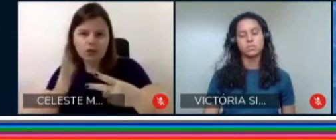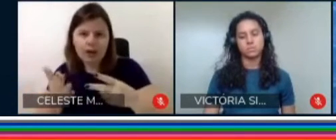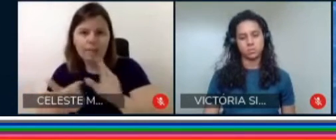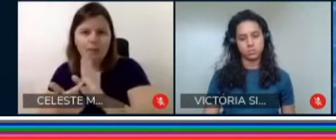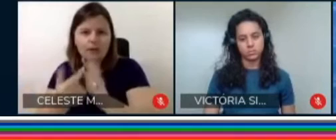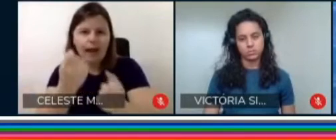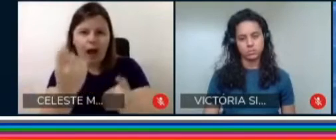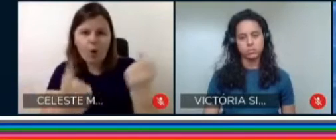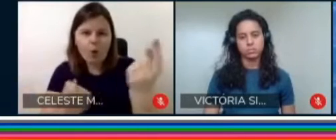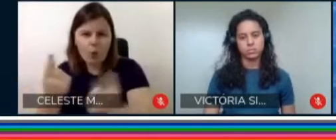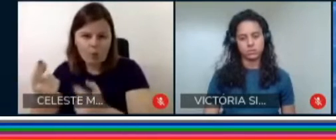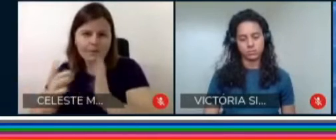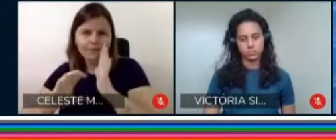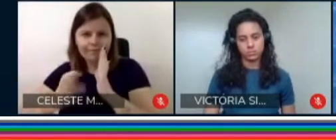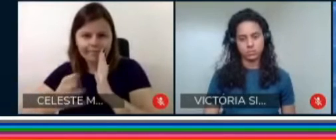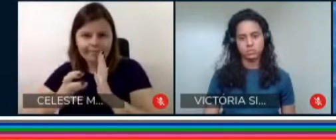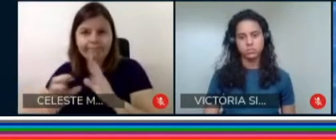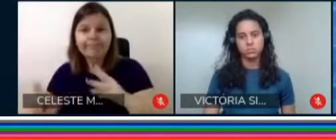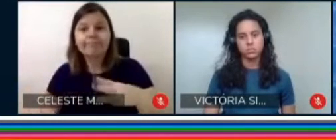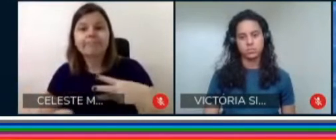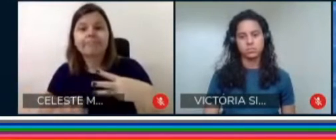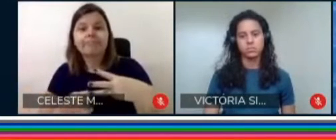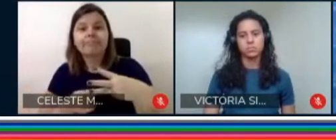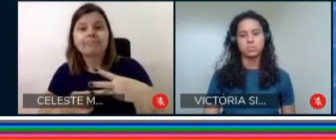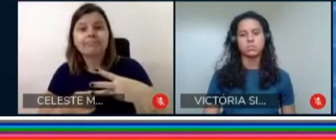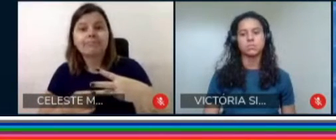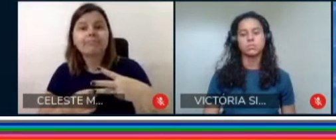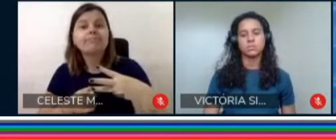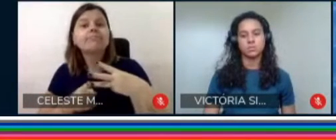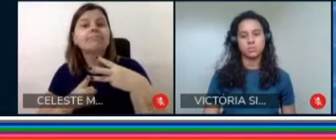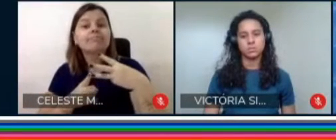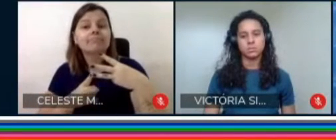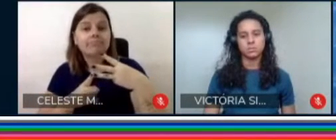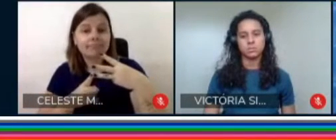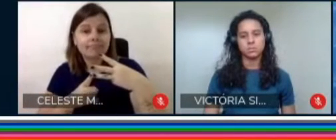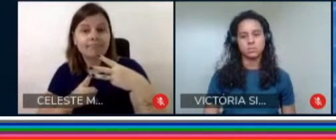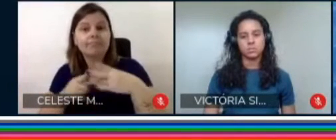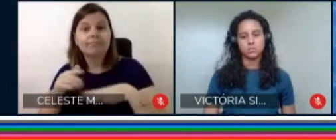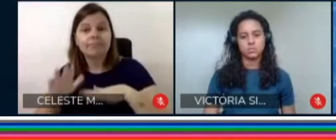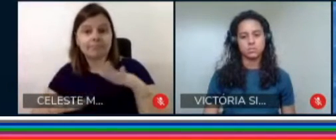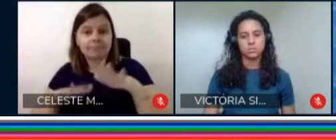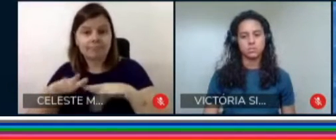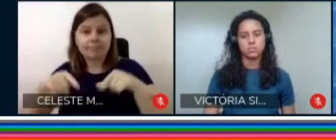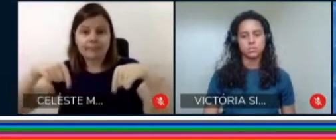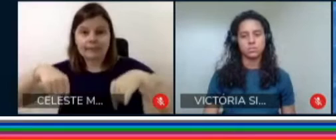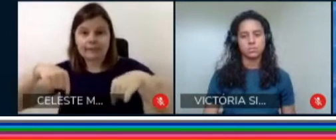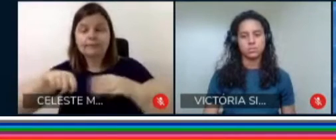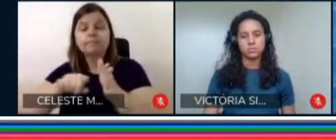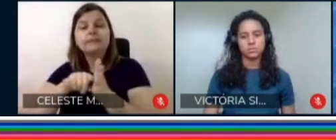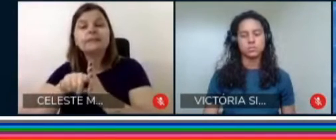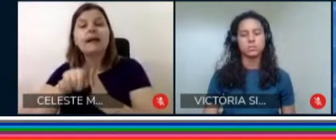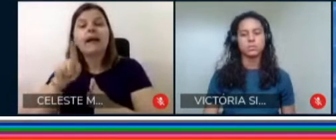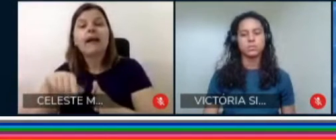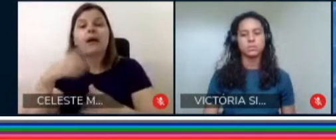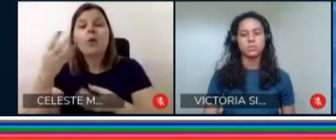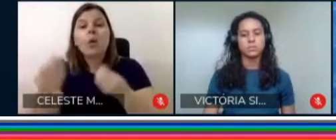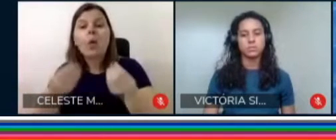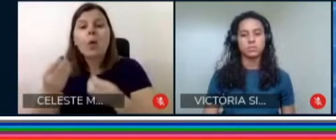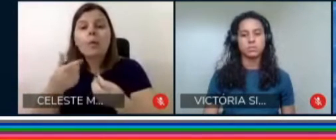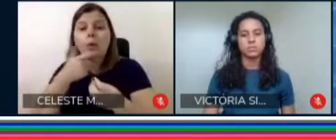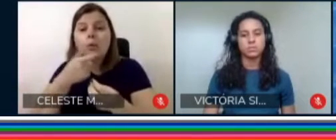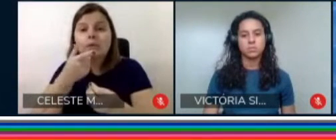algumas possibilidades, né? Agora nós vamos para o passo 3 da nossa pesquisa, que seria recuperar e